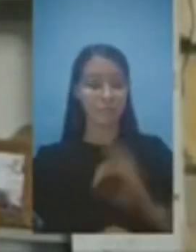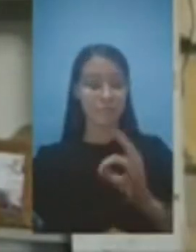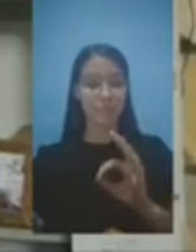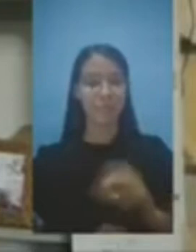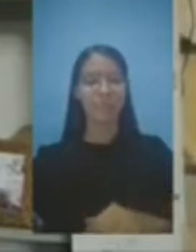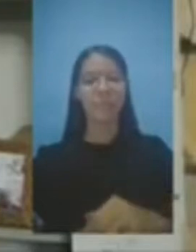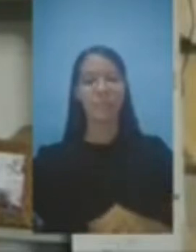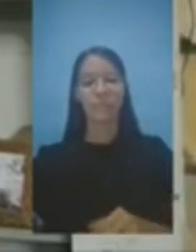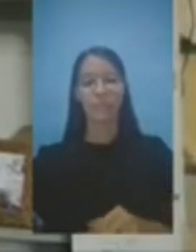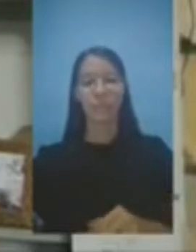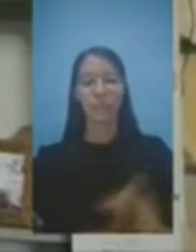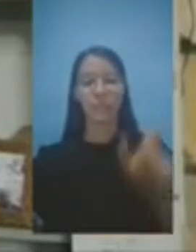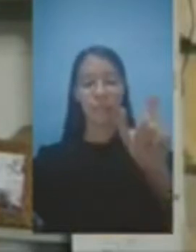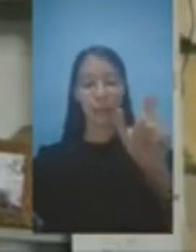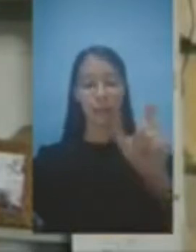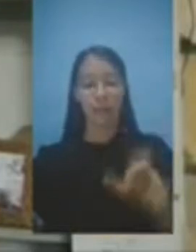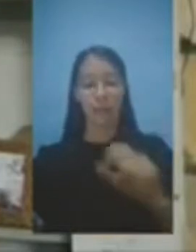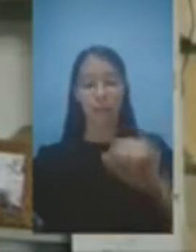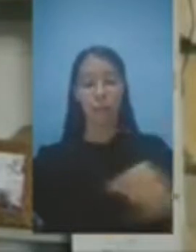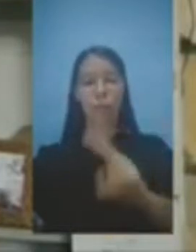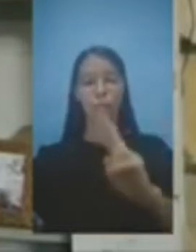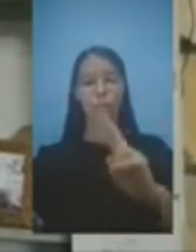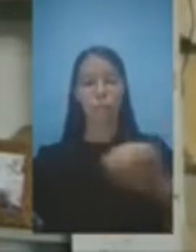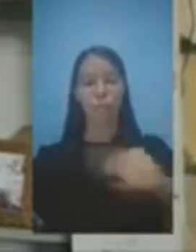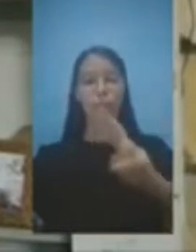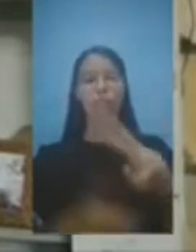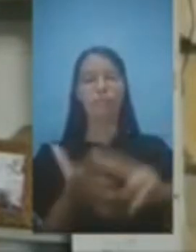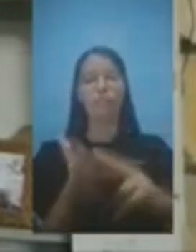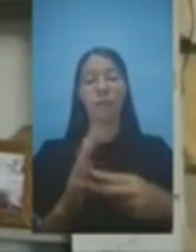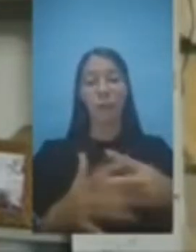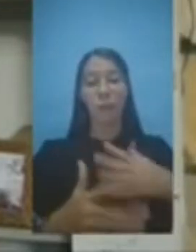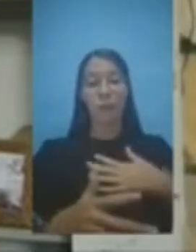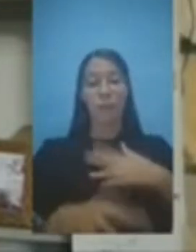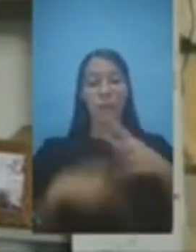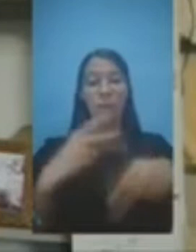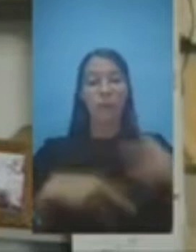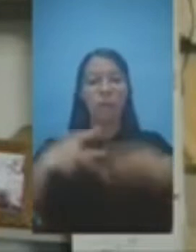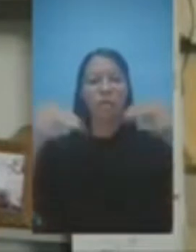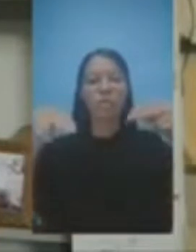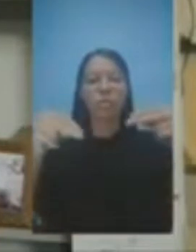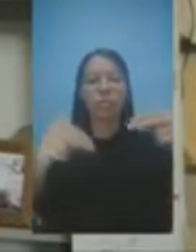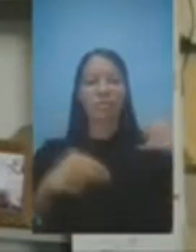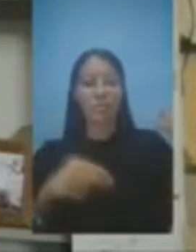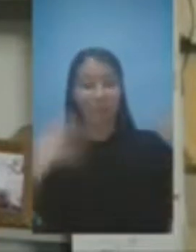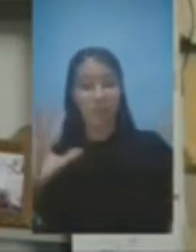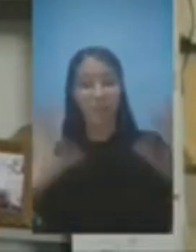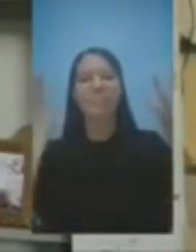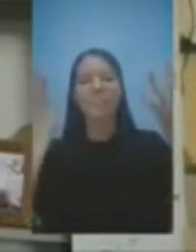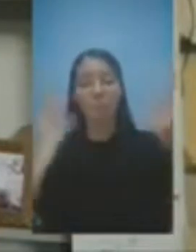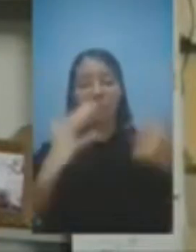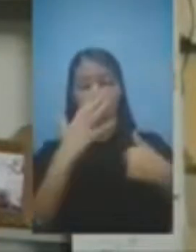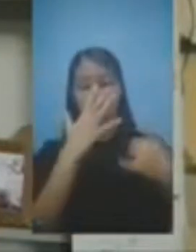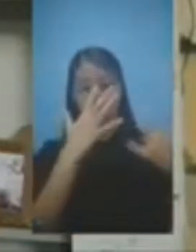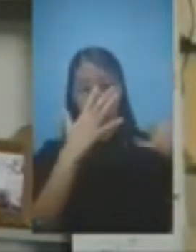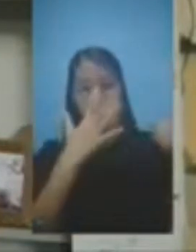Né, Juju? Juju foi meu presente de aniversário, né? Quando eu tinha 13